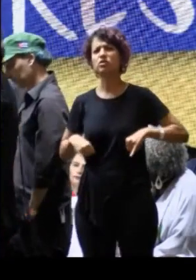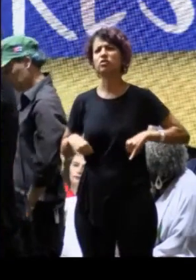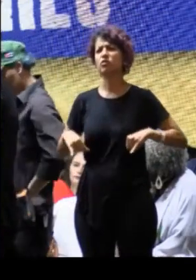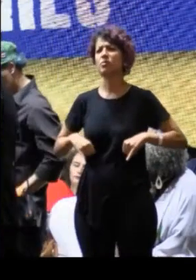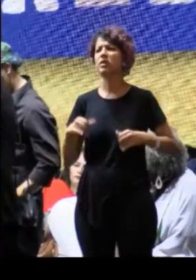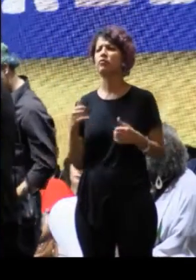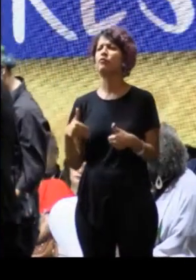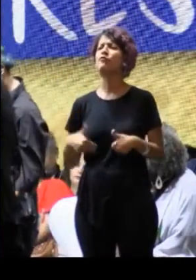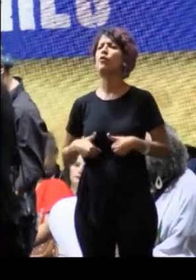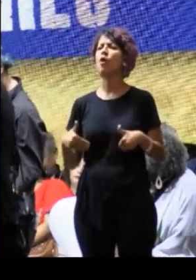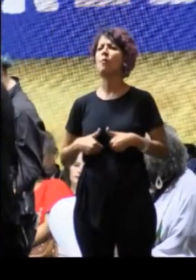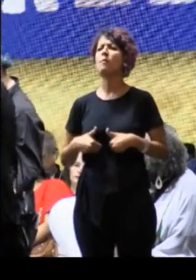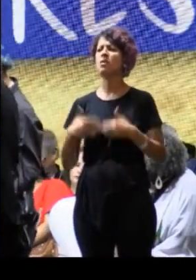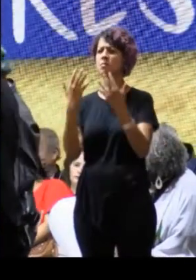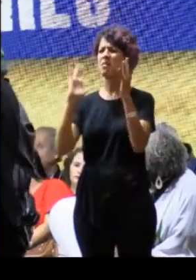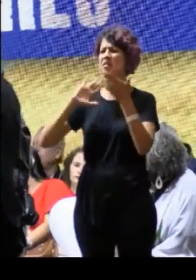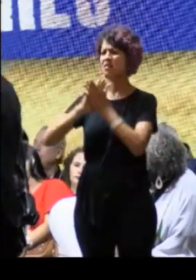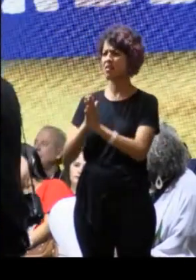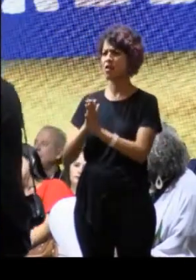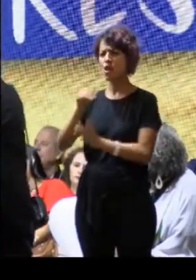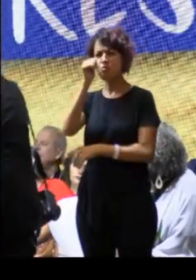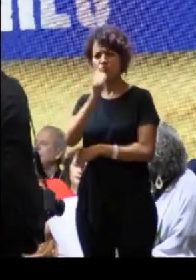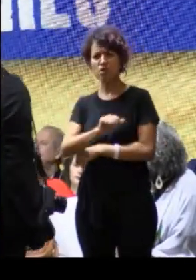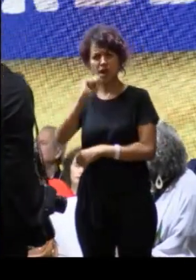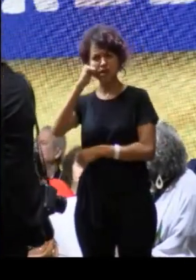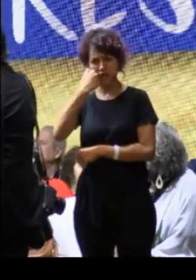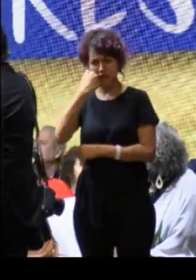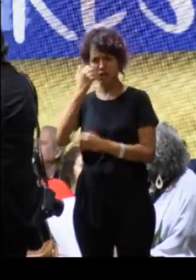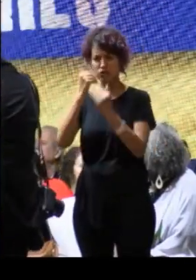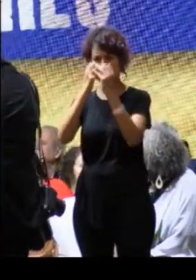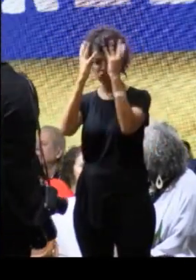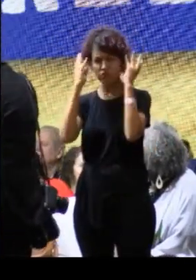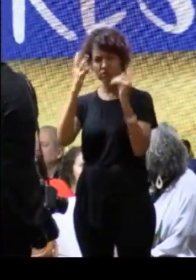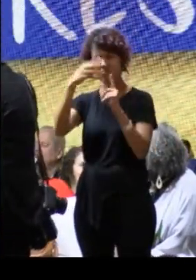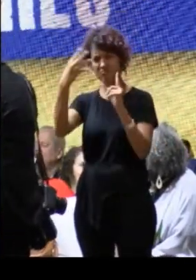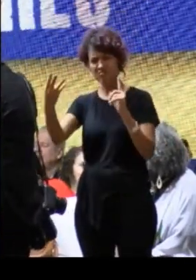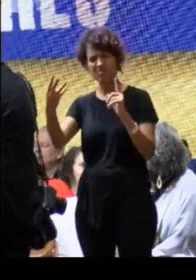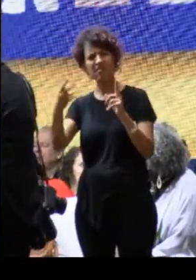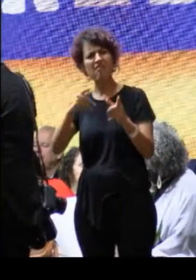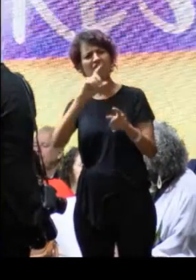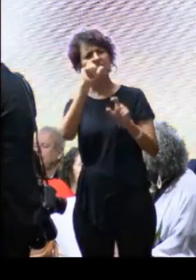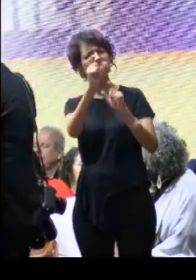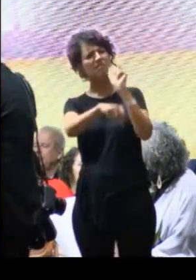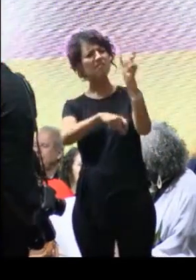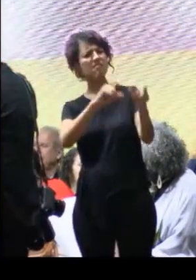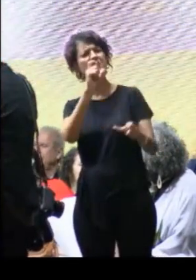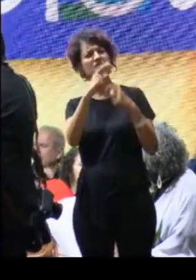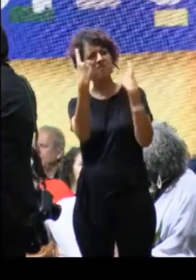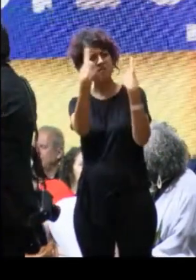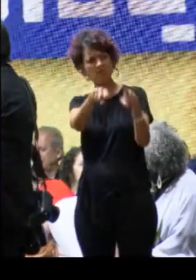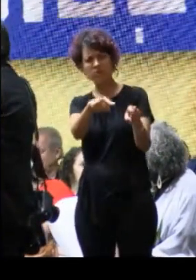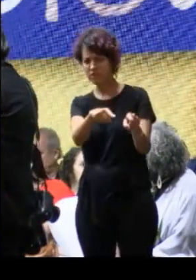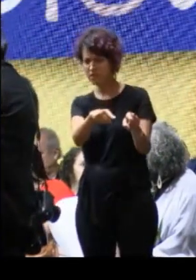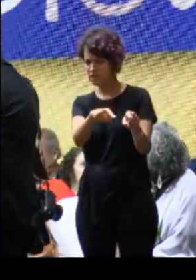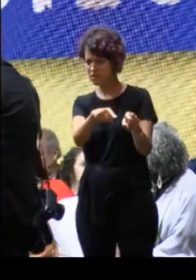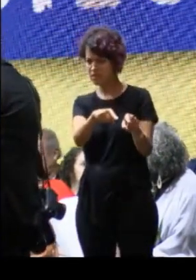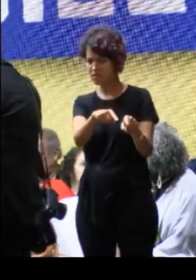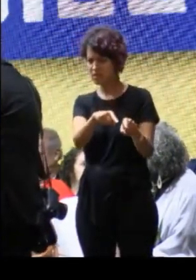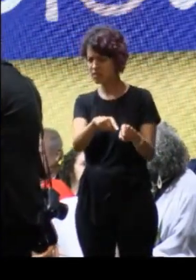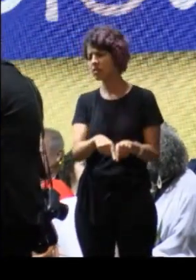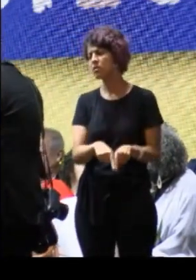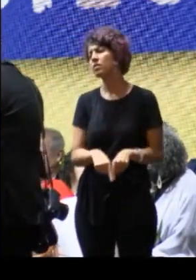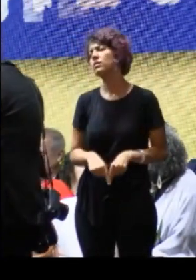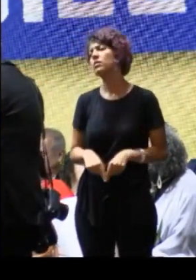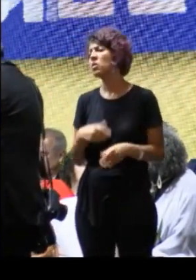o meio ambiente, que ataca mulheres, negros, indígenas e a população LGBT, ataca o qualquer um que se